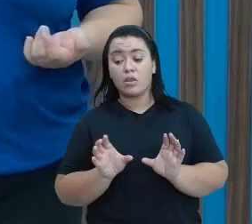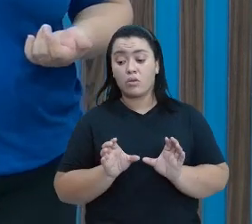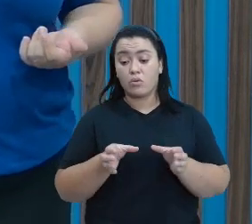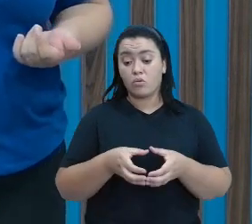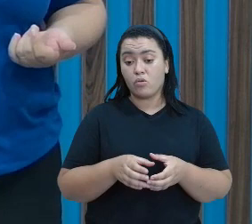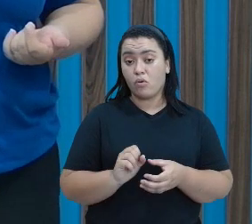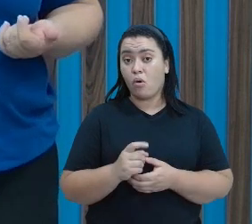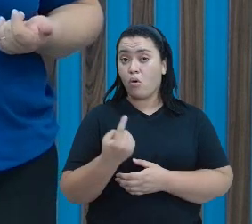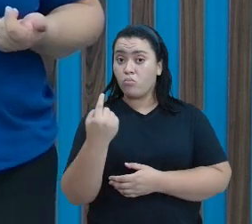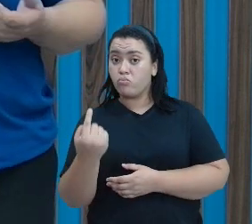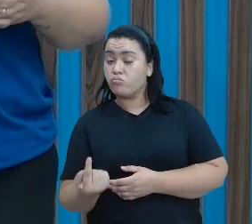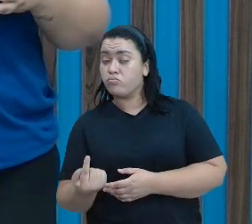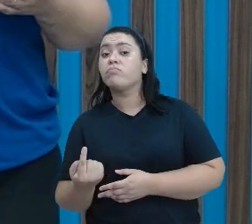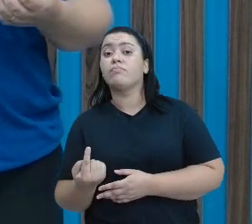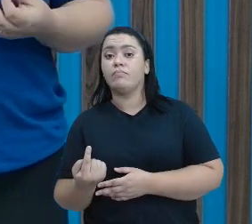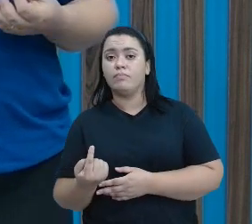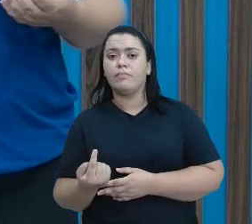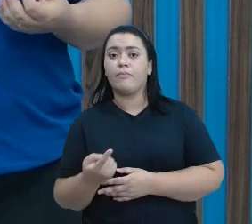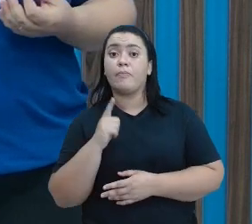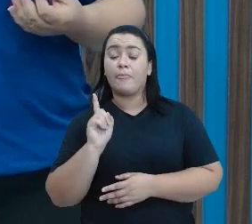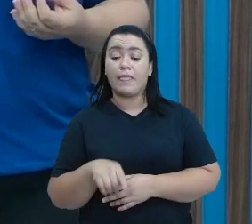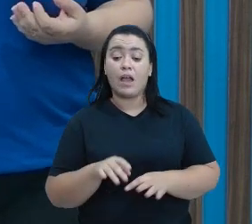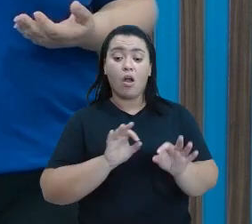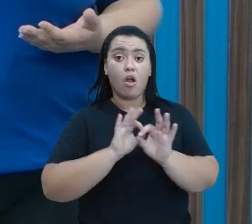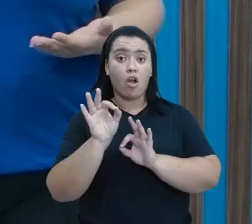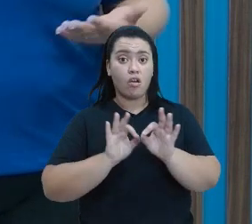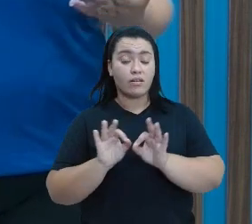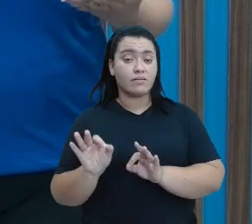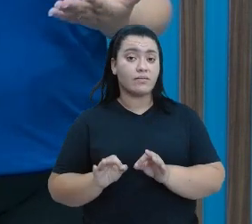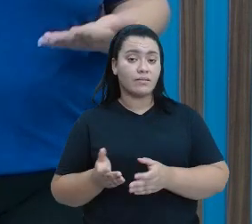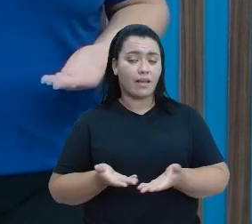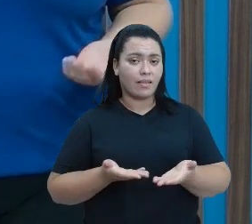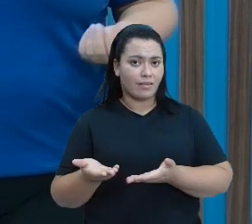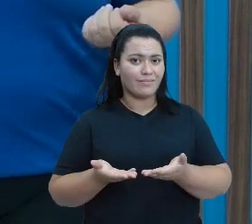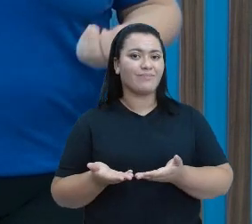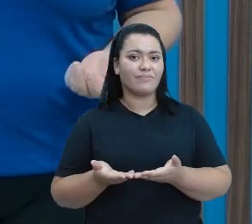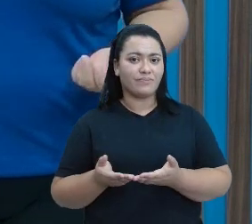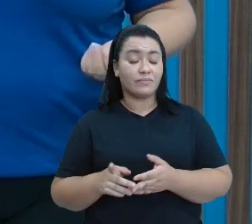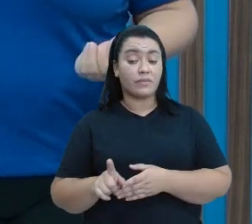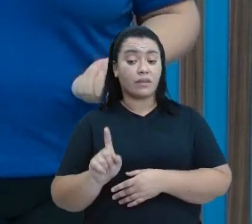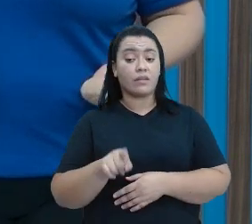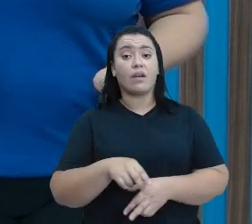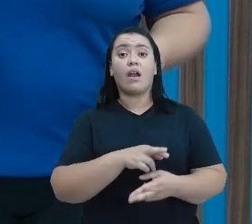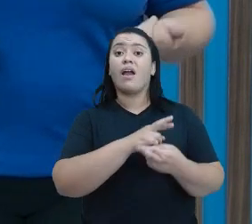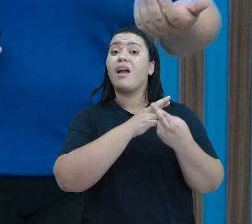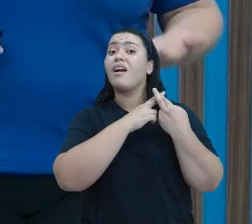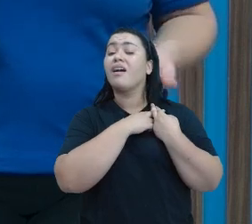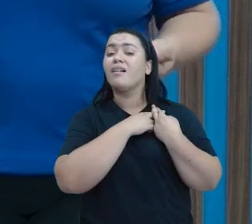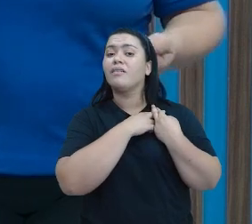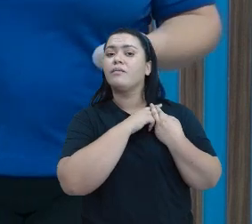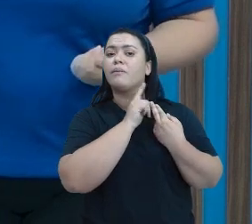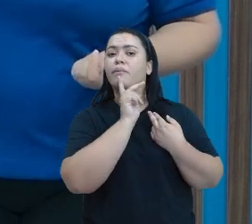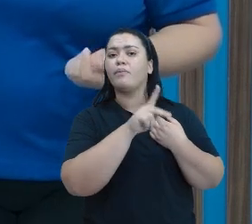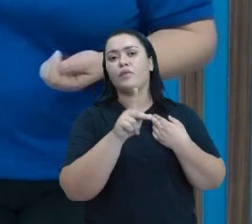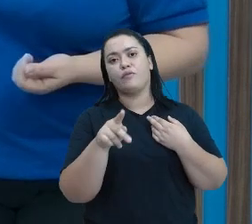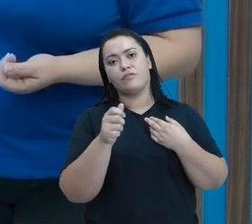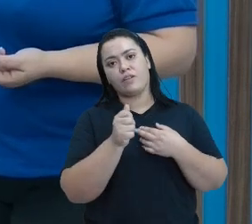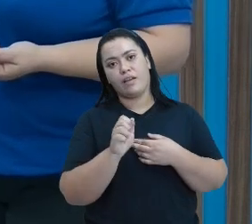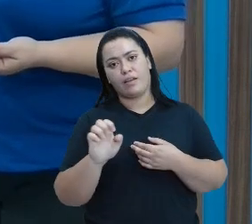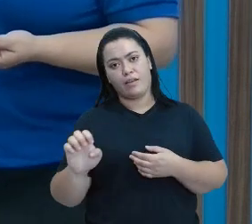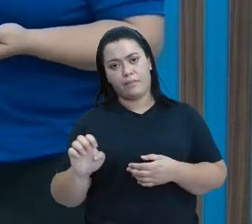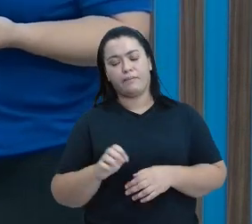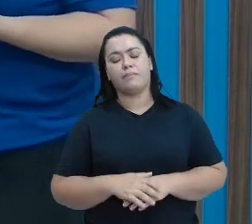ser individualizado. Essa organização desse atendimento é de responsabilidade do professor do